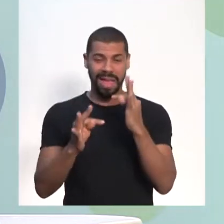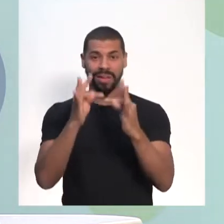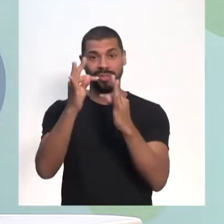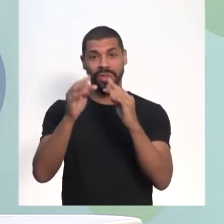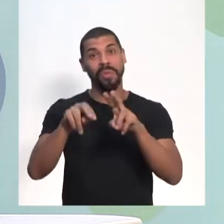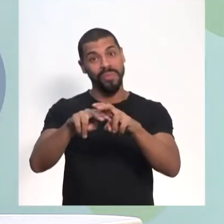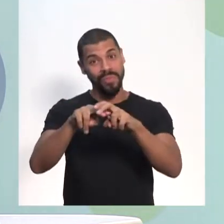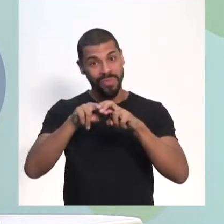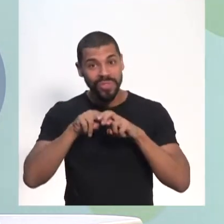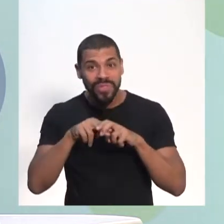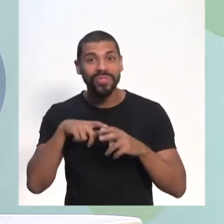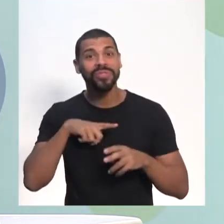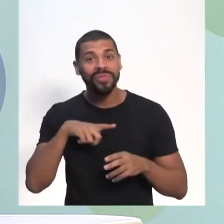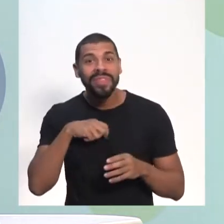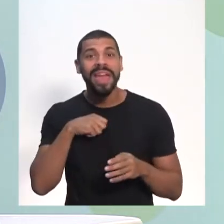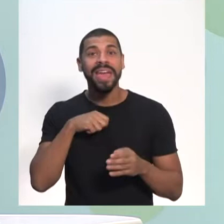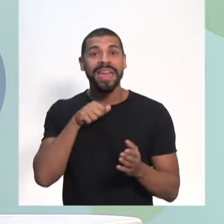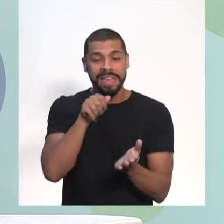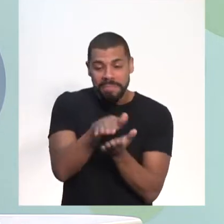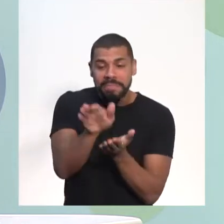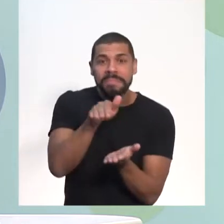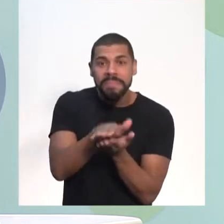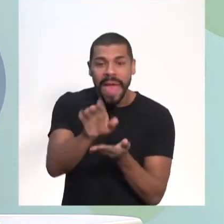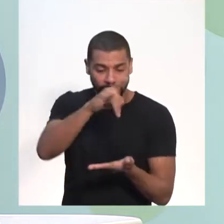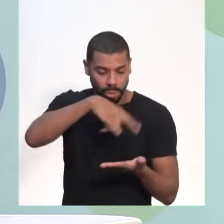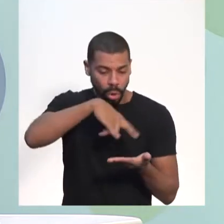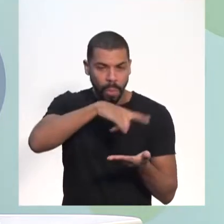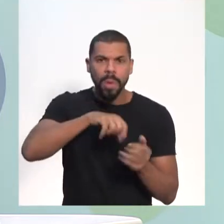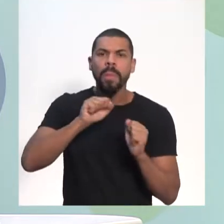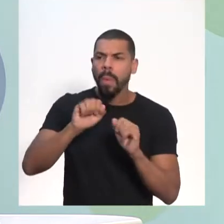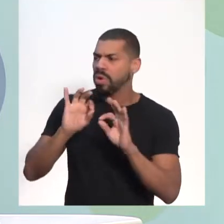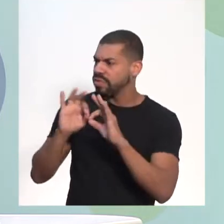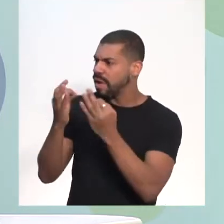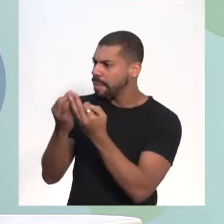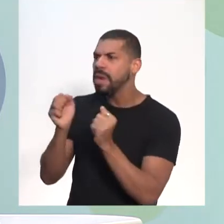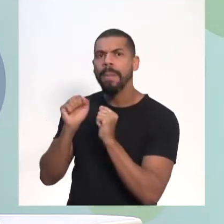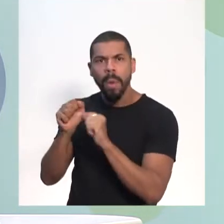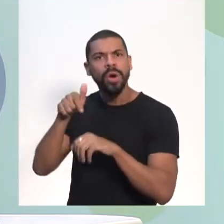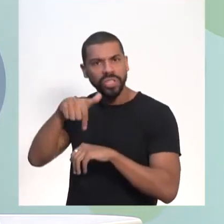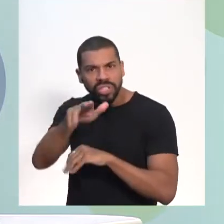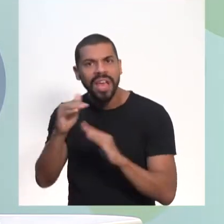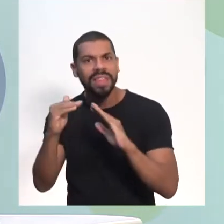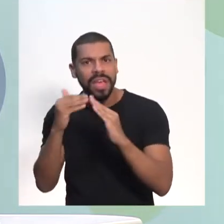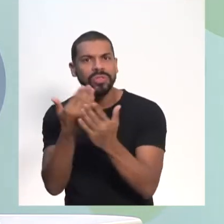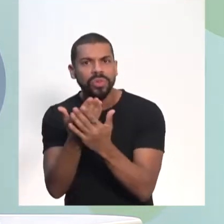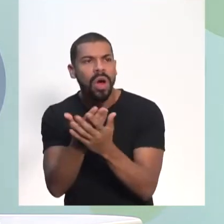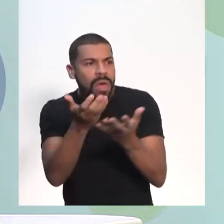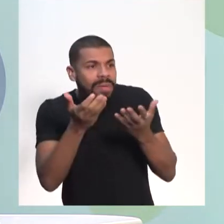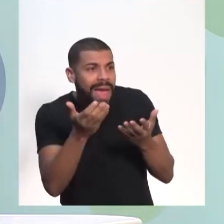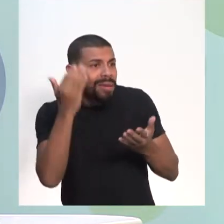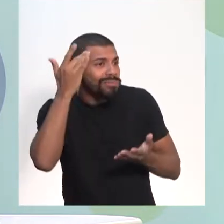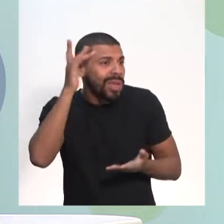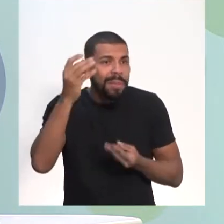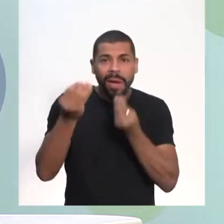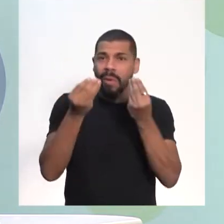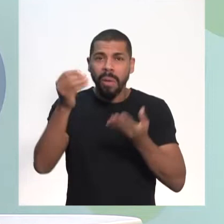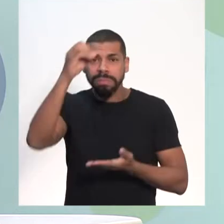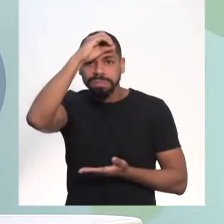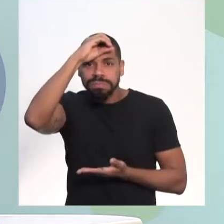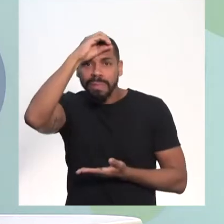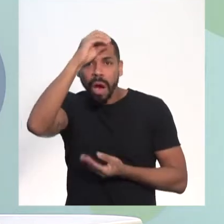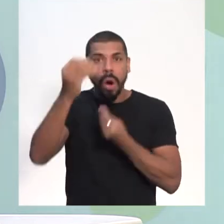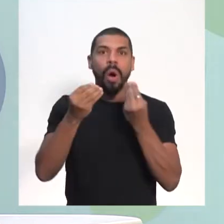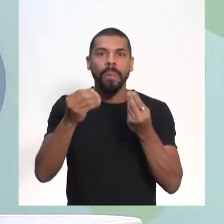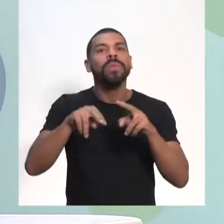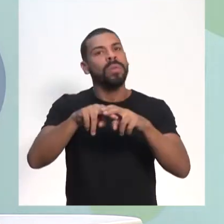possibilidade de materiais impressos, as famílias podem também buscar na escola, esforços estão sendo realizados também para enviar